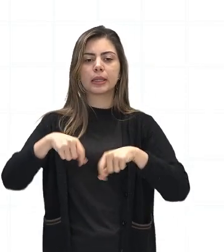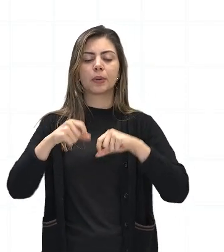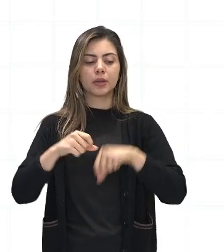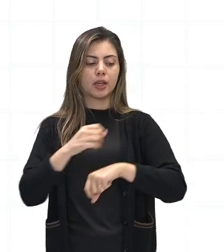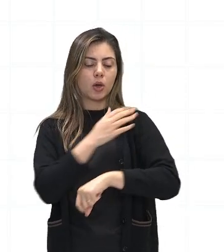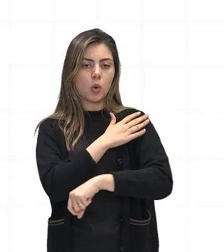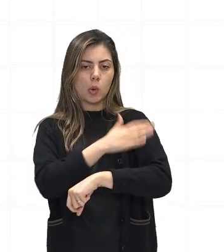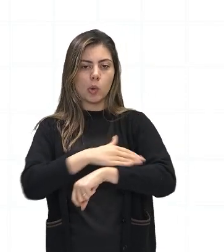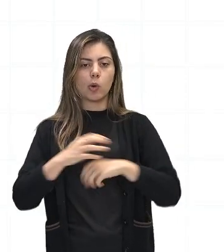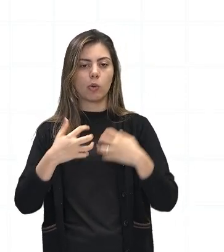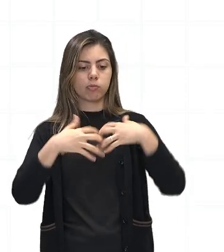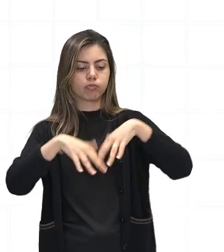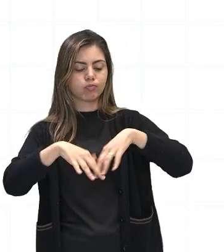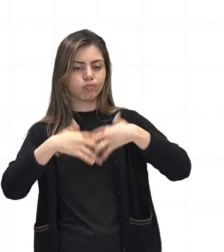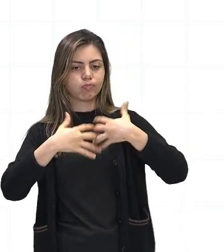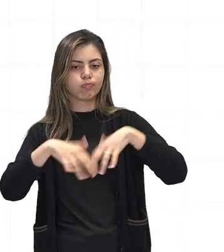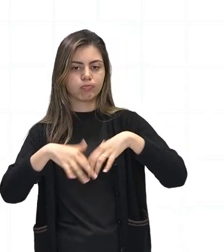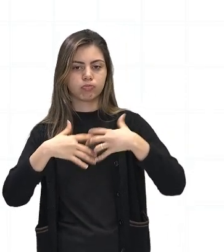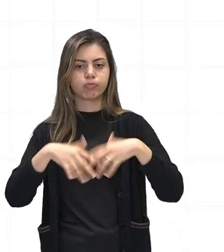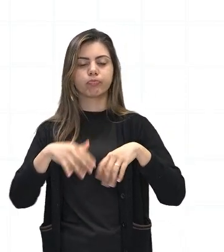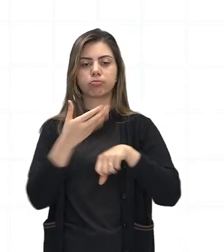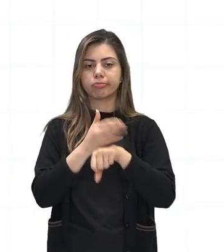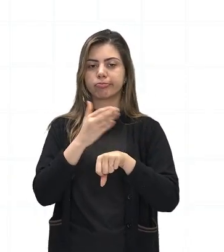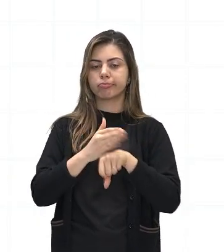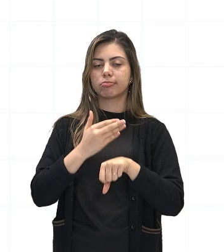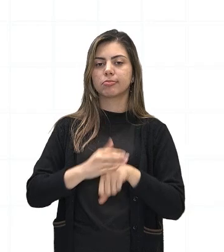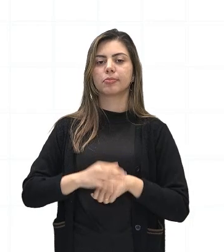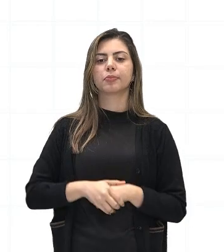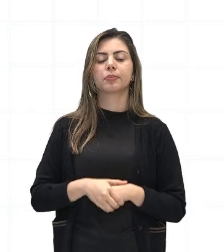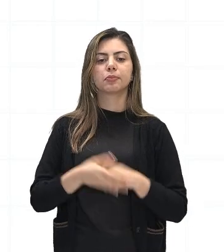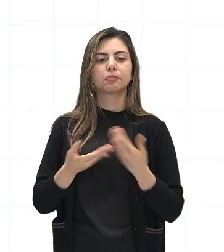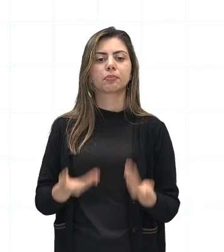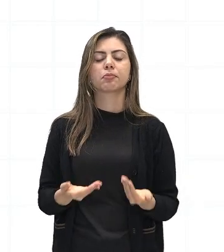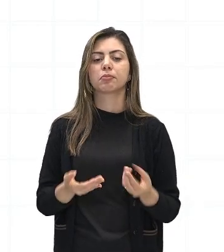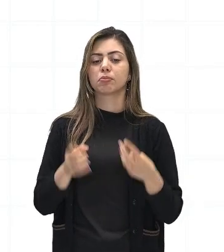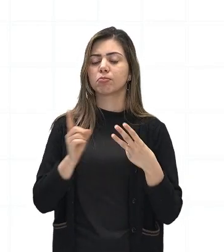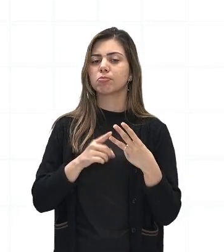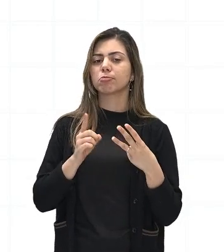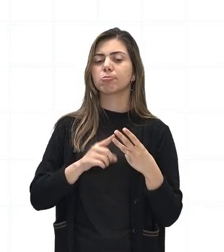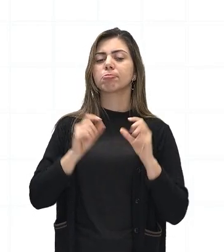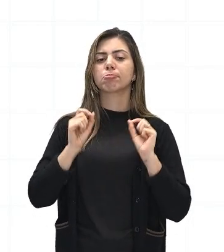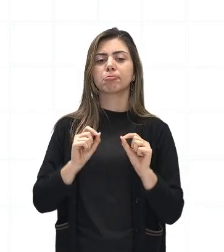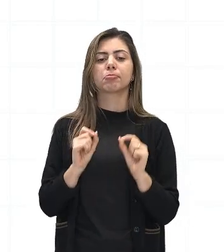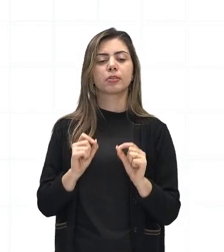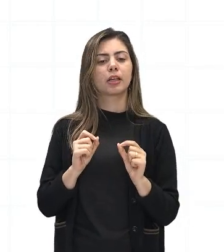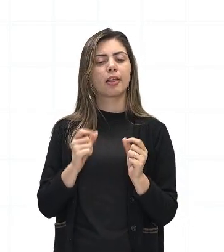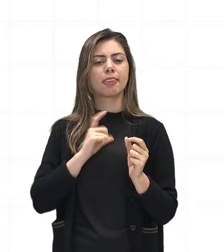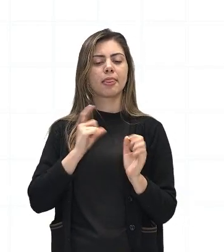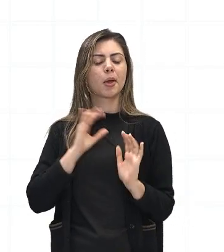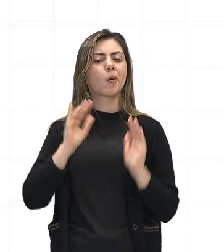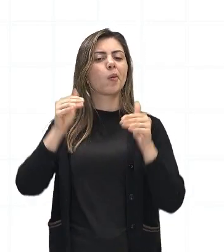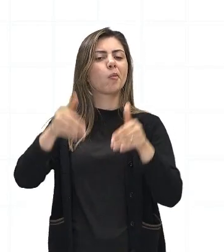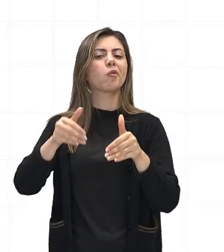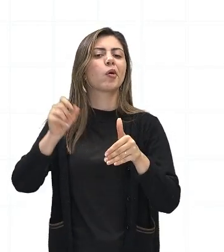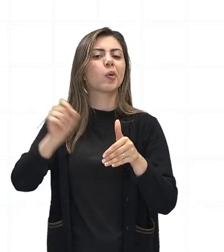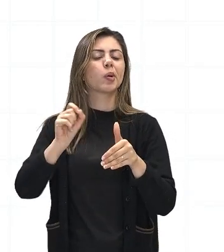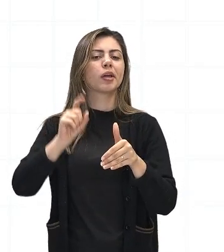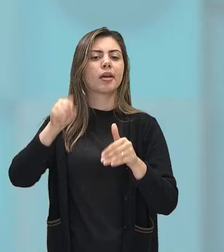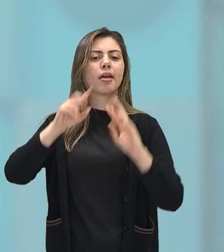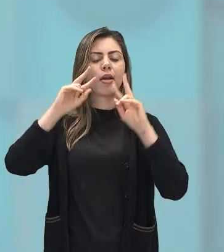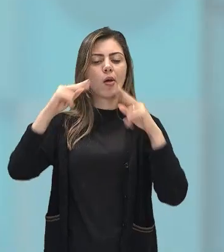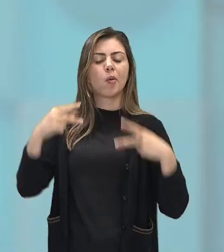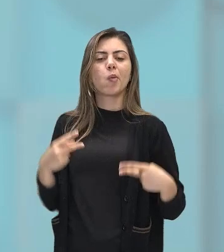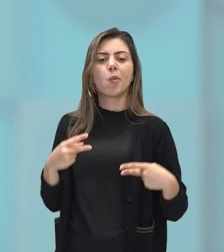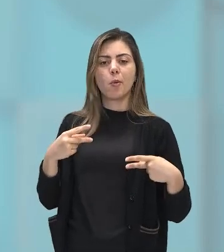cadeias musculares. Então, esse princípio, ele vai trabalhar o ser humano como